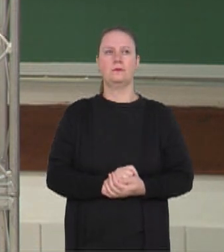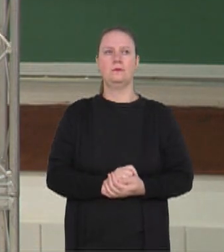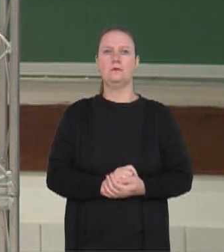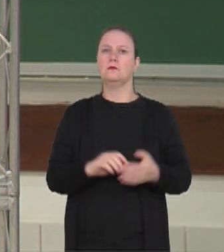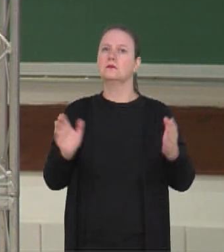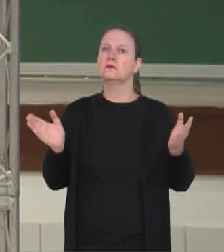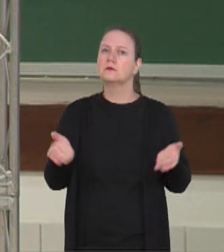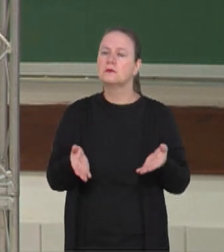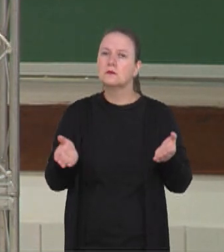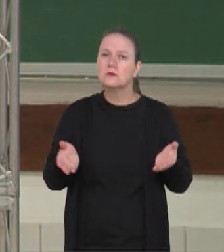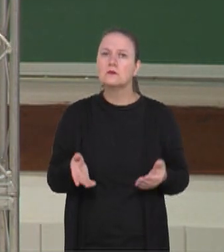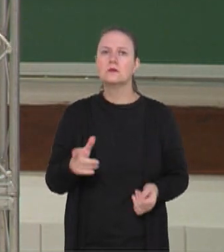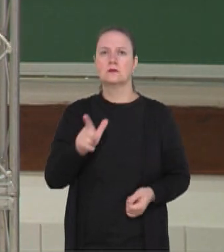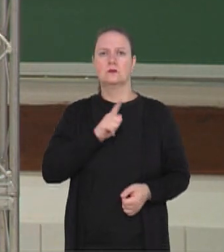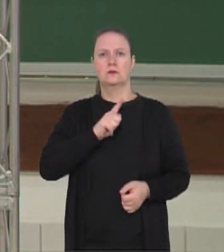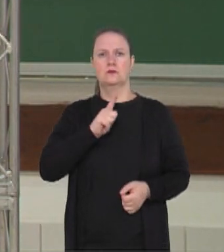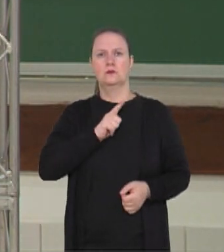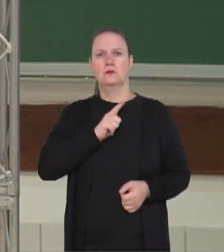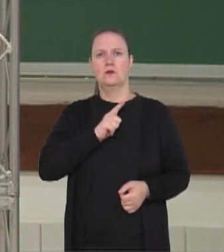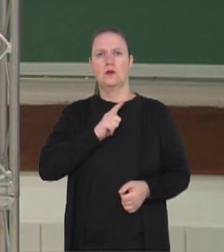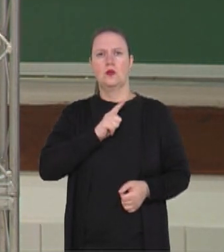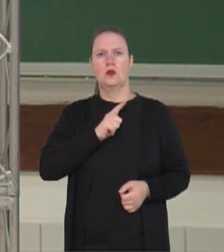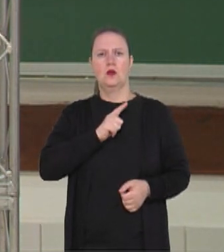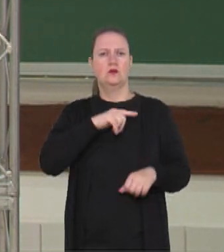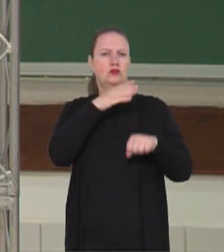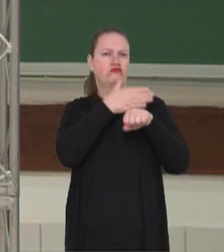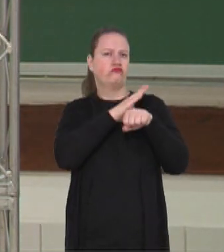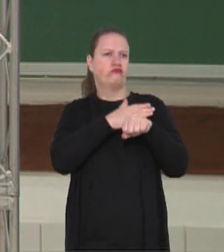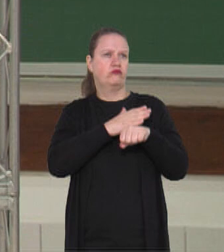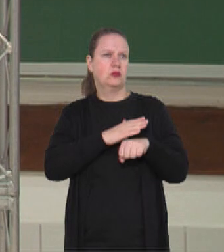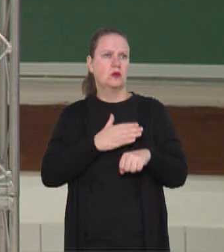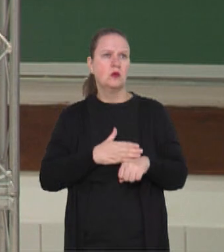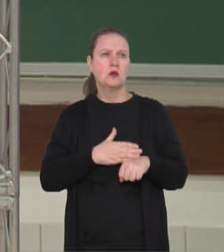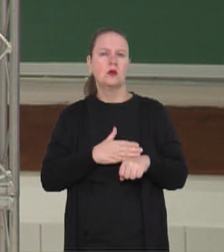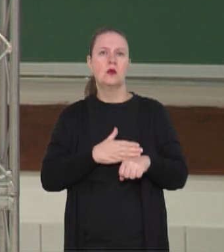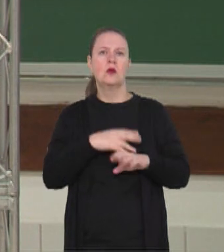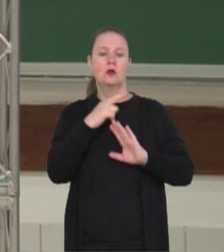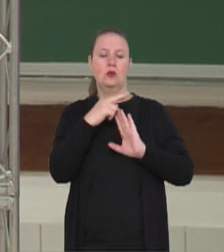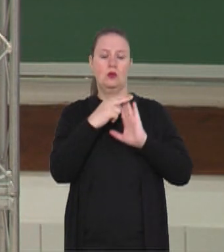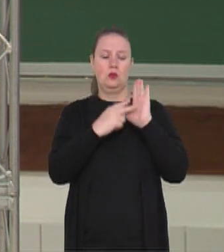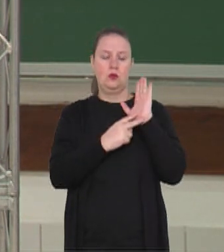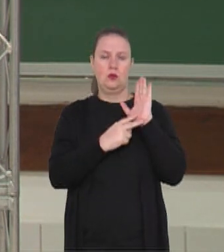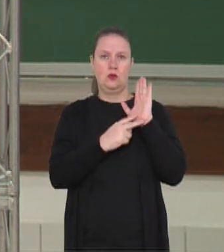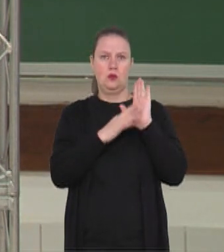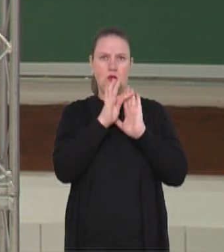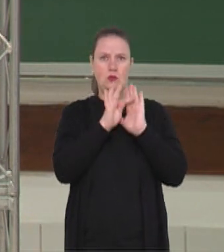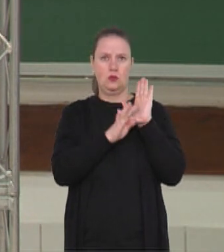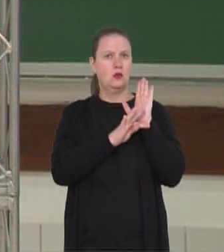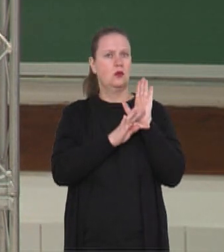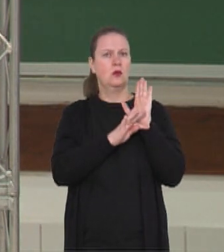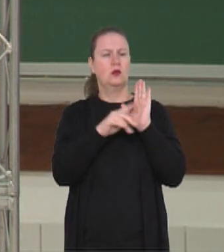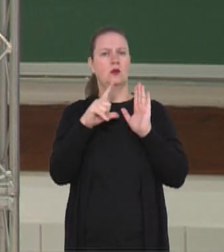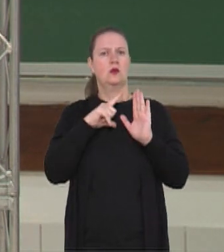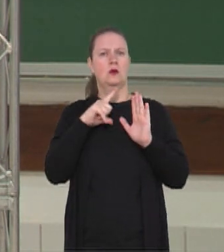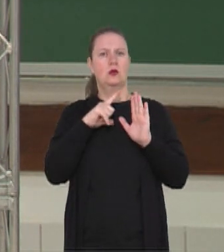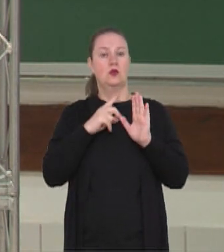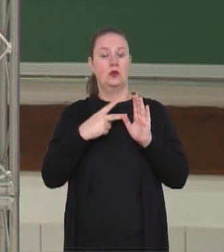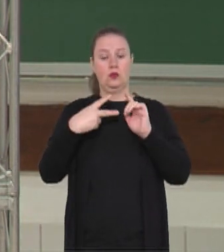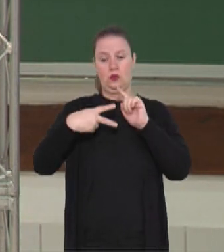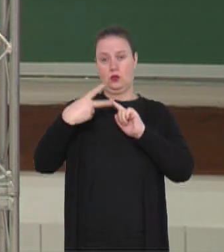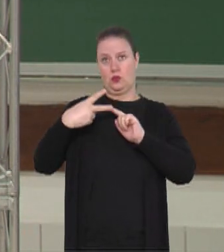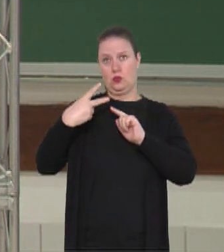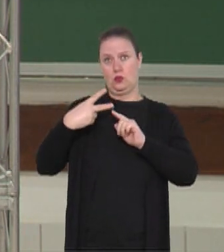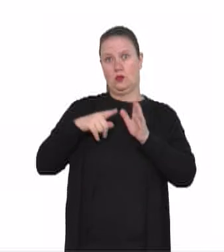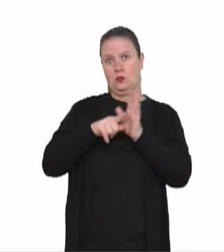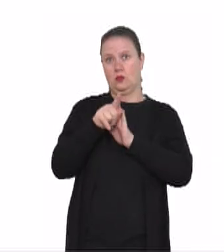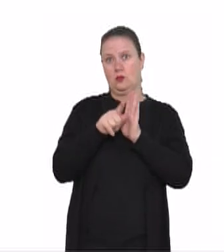Agora a gente tem todos esses ecofatos e ecodicas que a gente acabou de ler aqui escrito para vocês e temos duas questões sobre